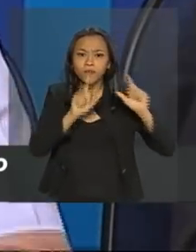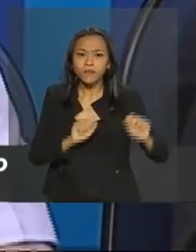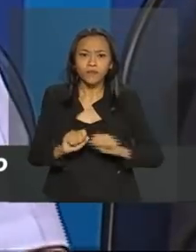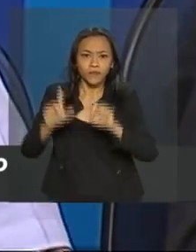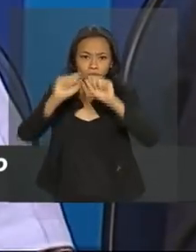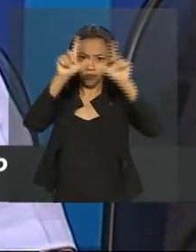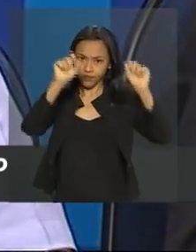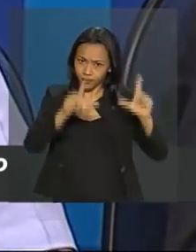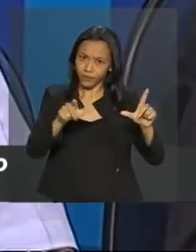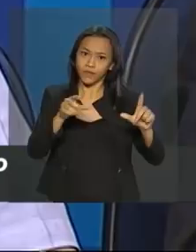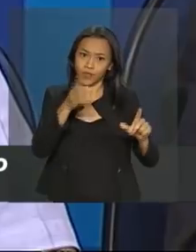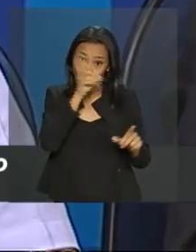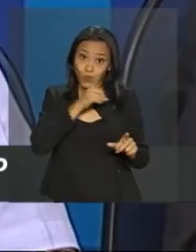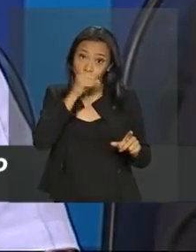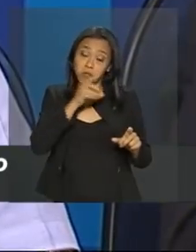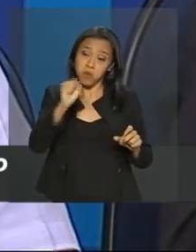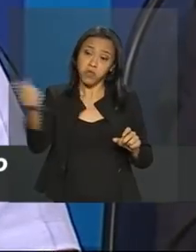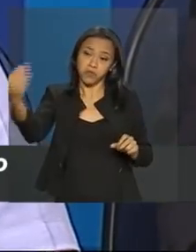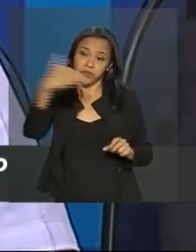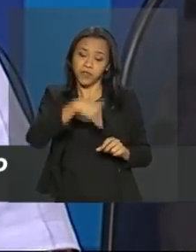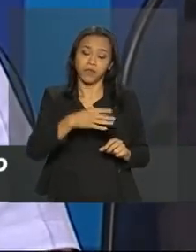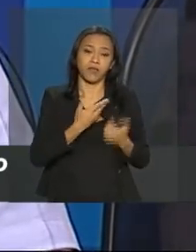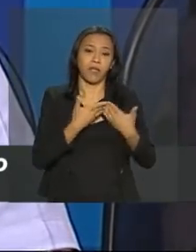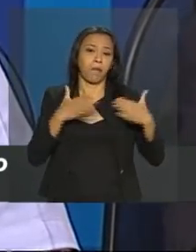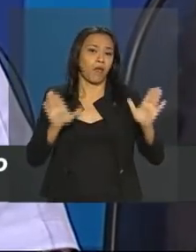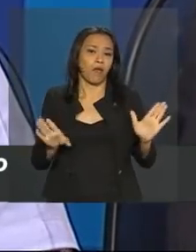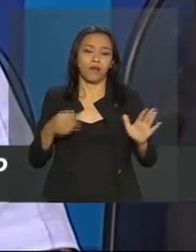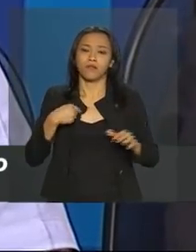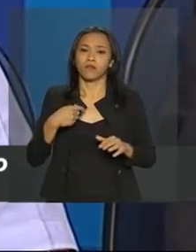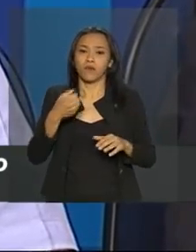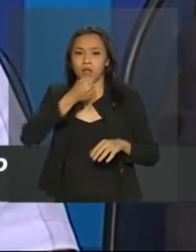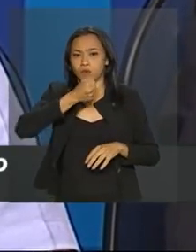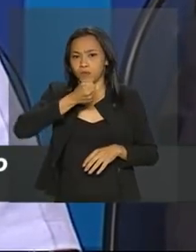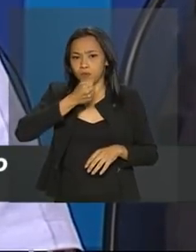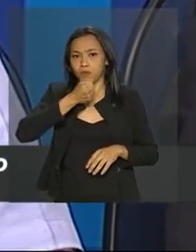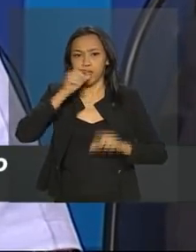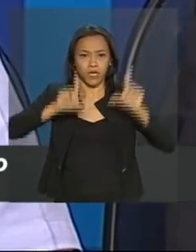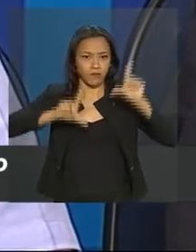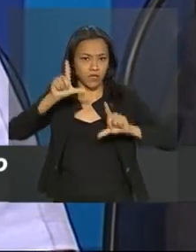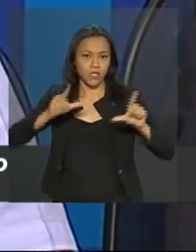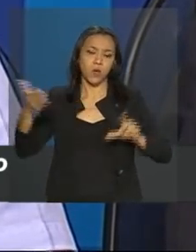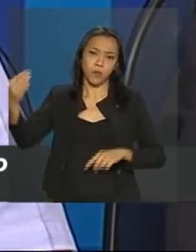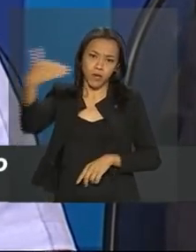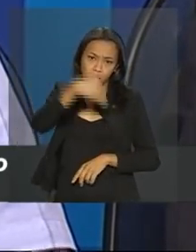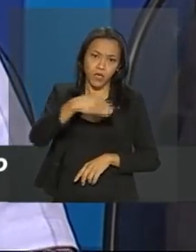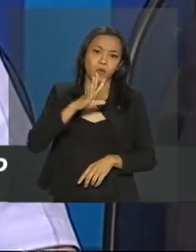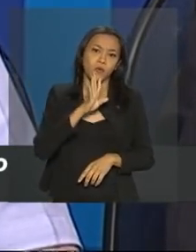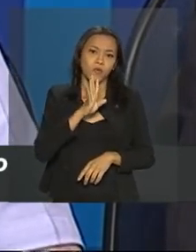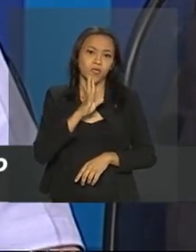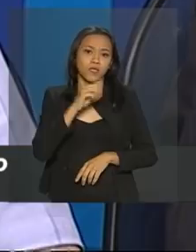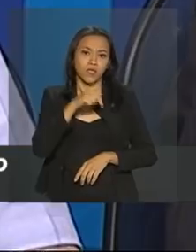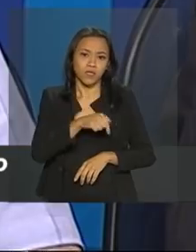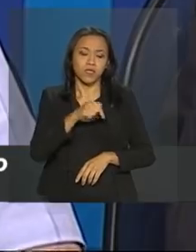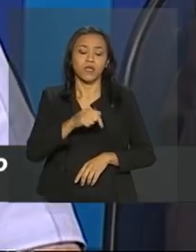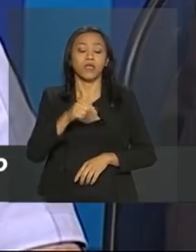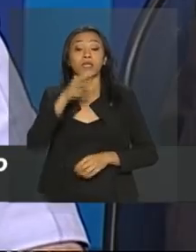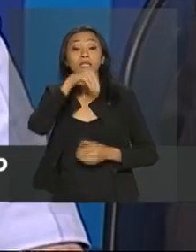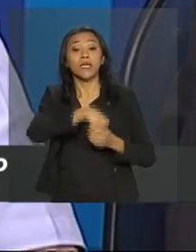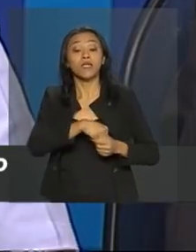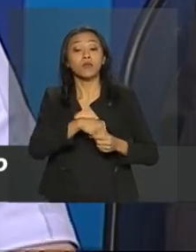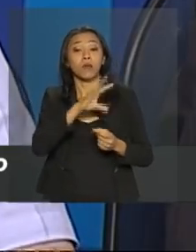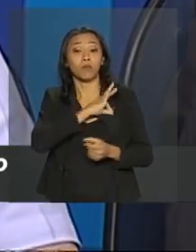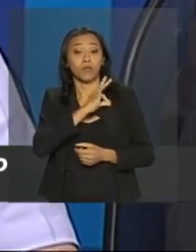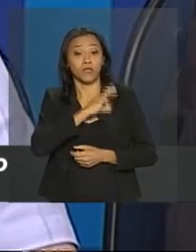centro estará funcionando é aberta ao público a imprensa lanús e torno do prédio da polícia rodoviária